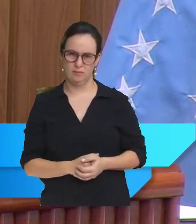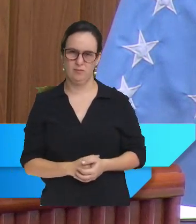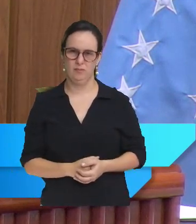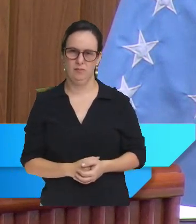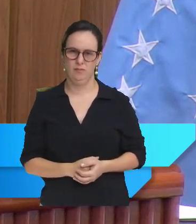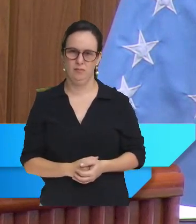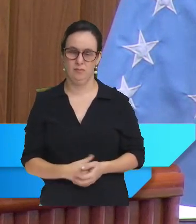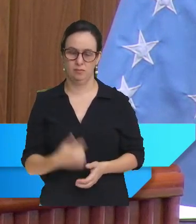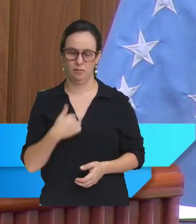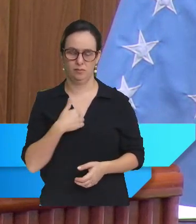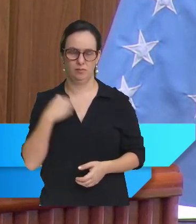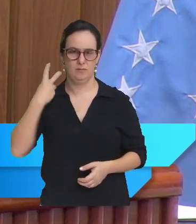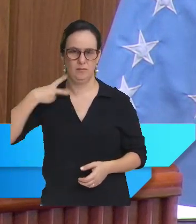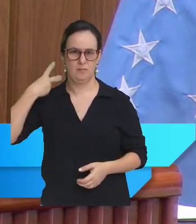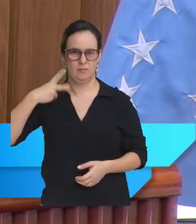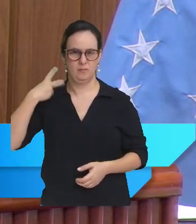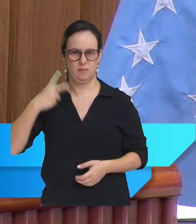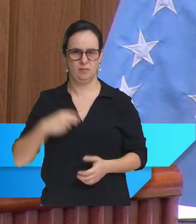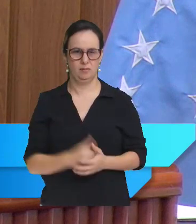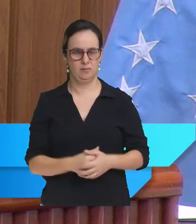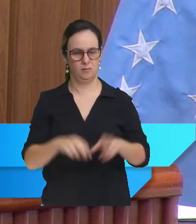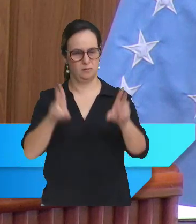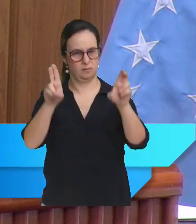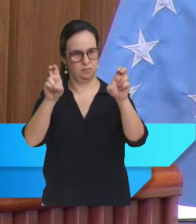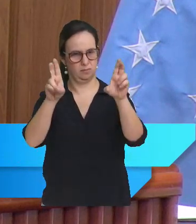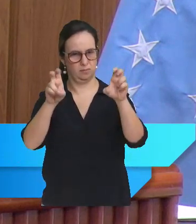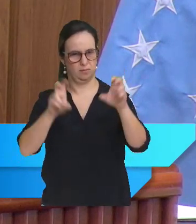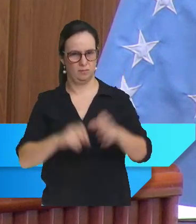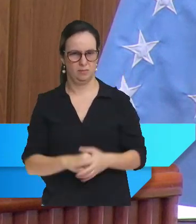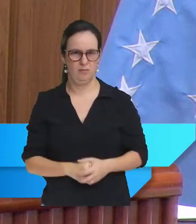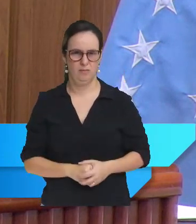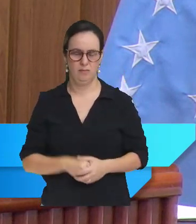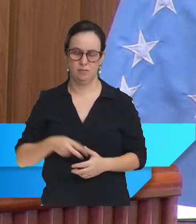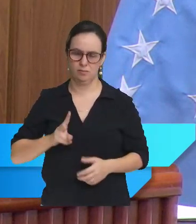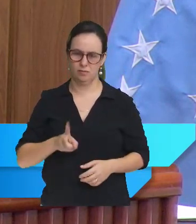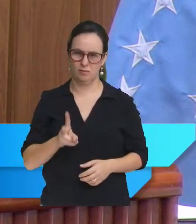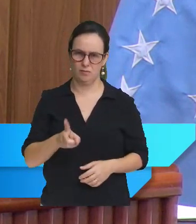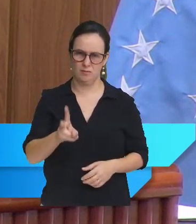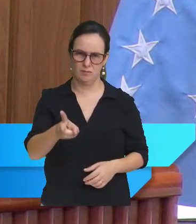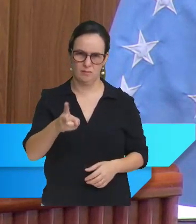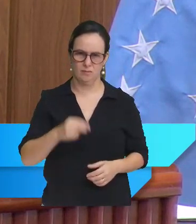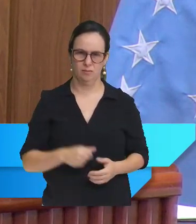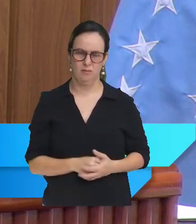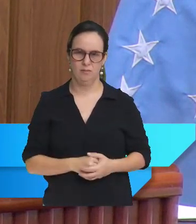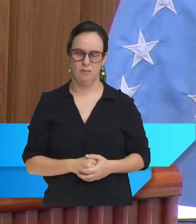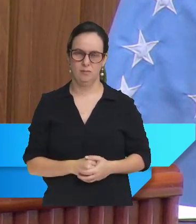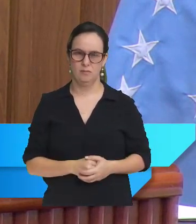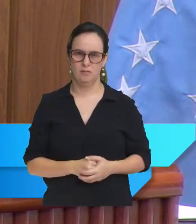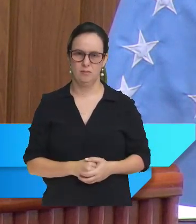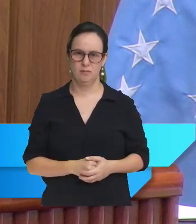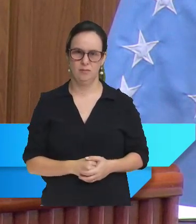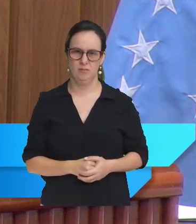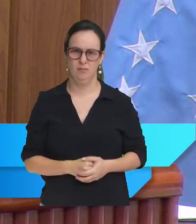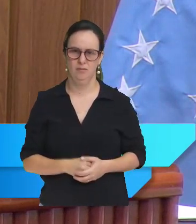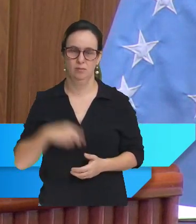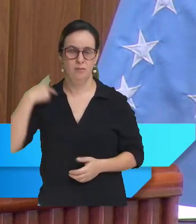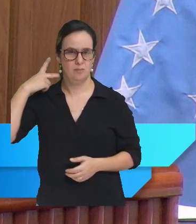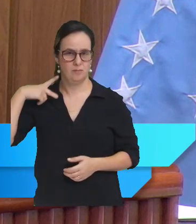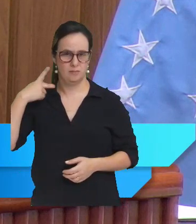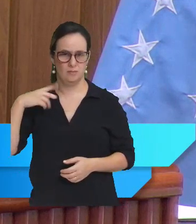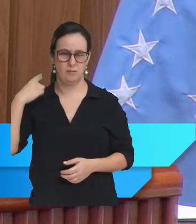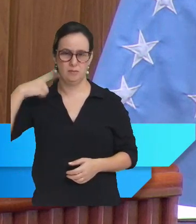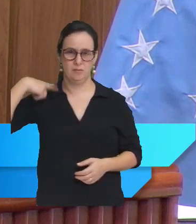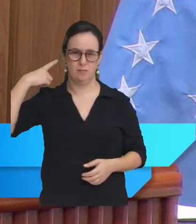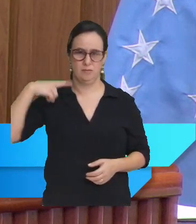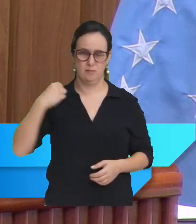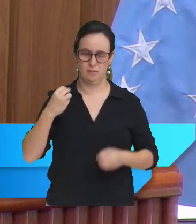vereador, um tema que a gente foi bem combativo é em questão da Procuradoria Jurídica do município. Muitos não